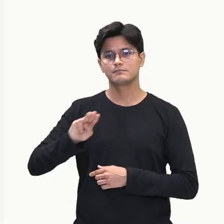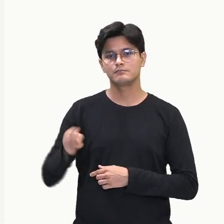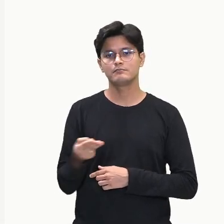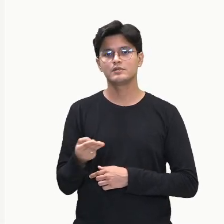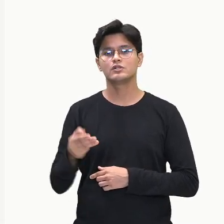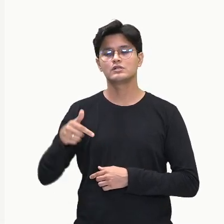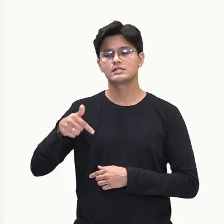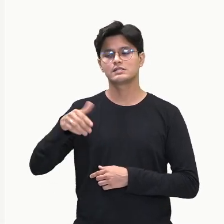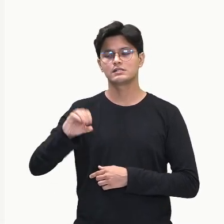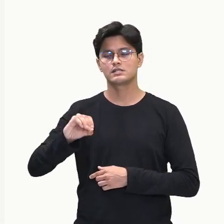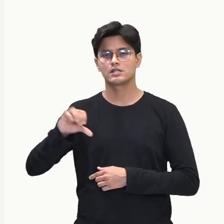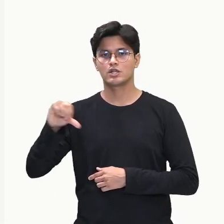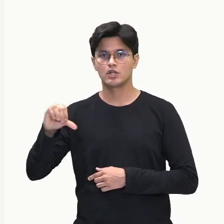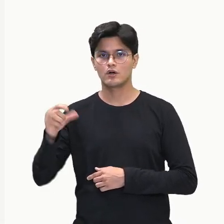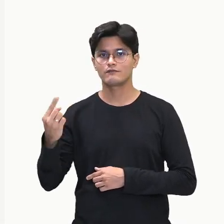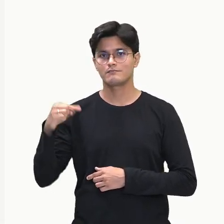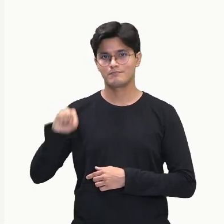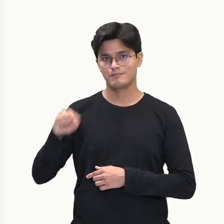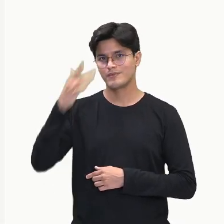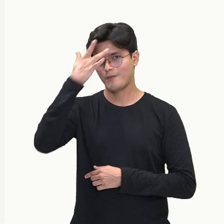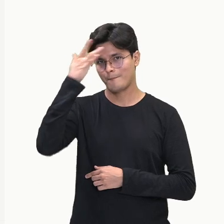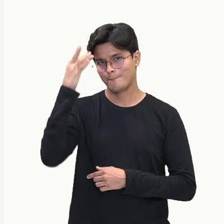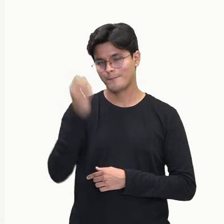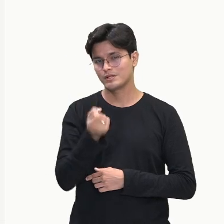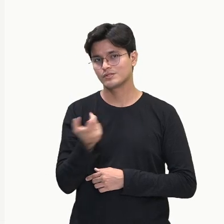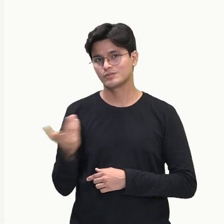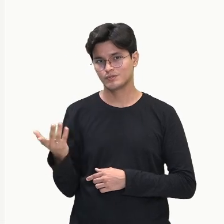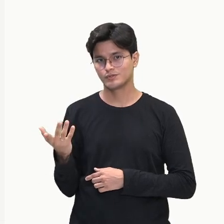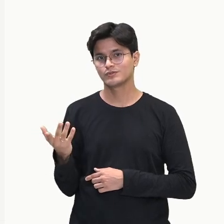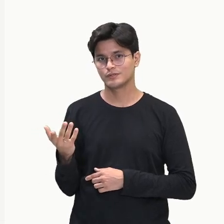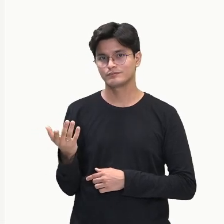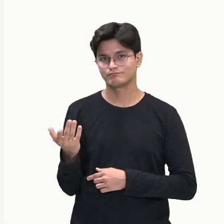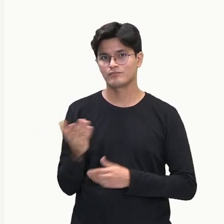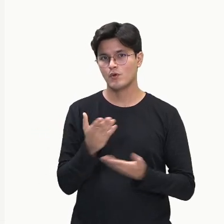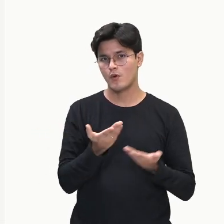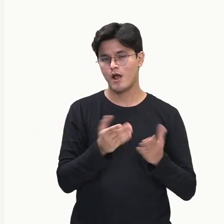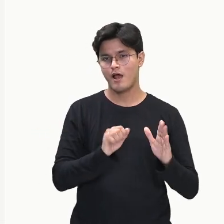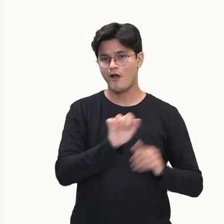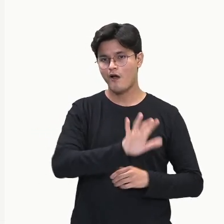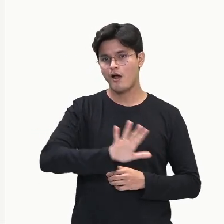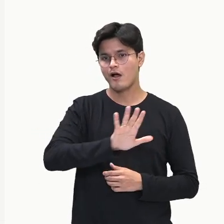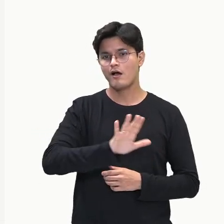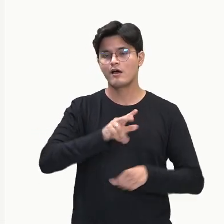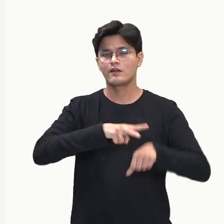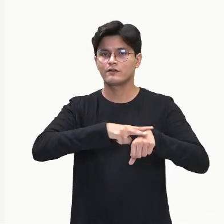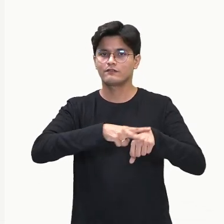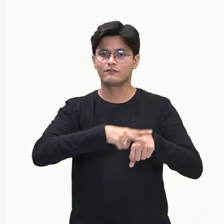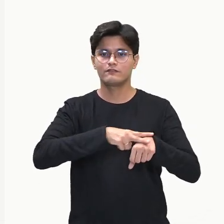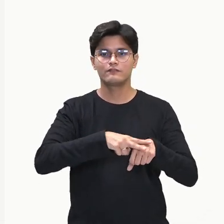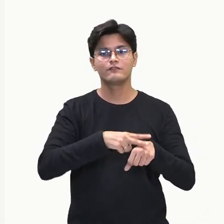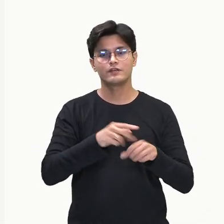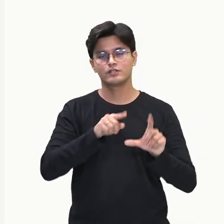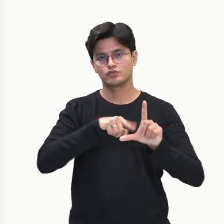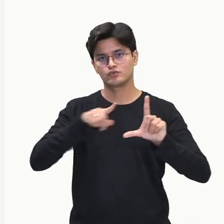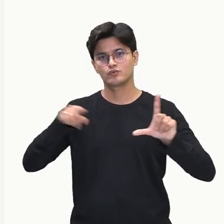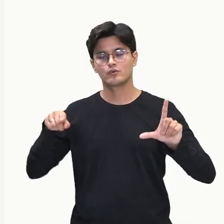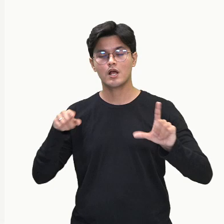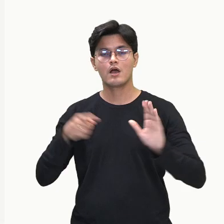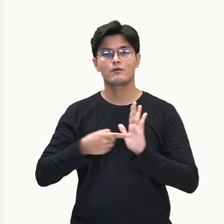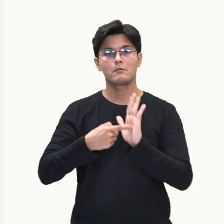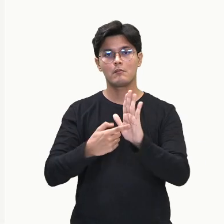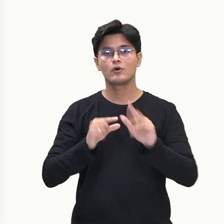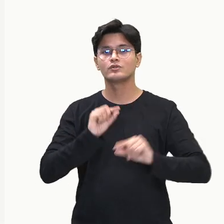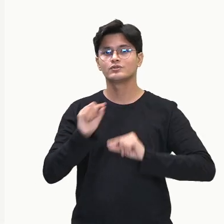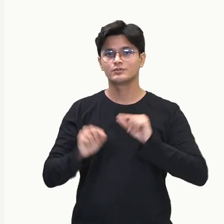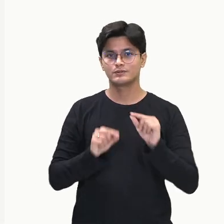66.709.000 pessoas, e aí essa parte verde do nosso gráfico que mostra para a gente que é um dos volumes